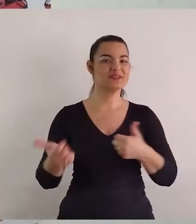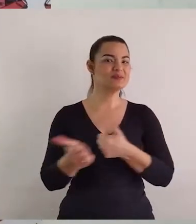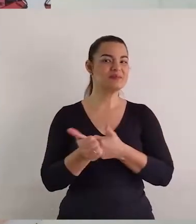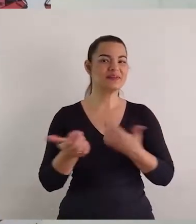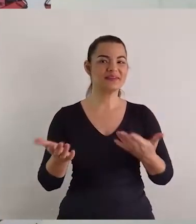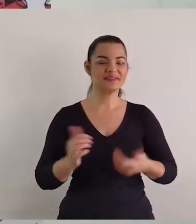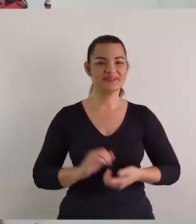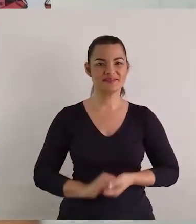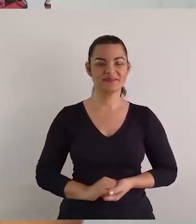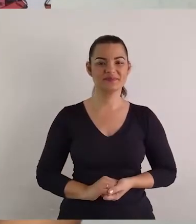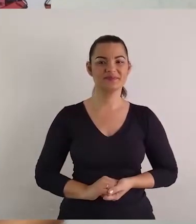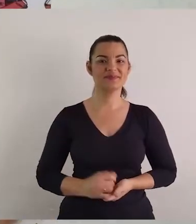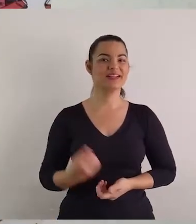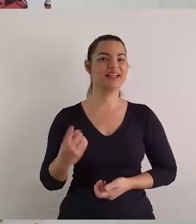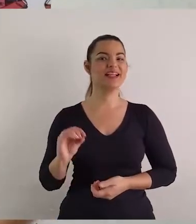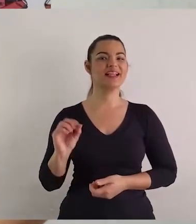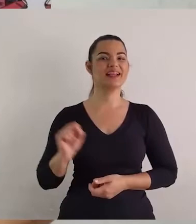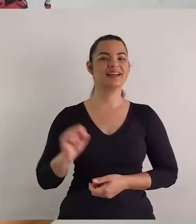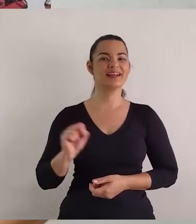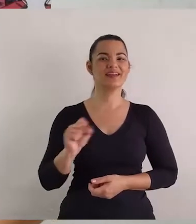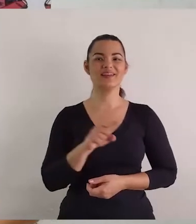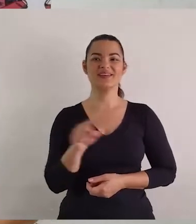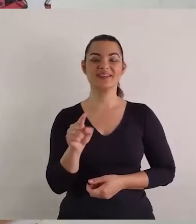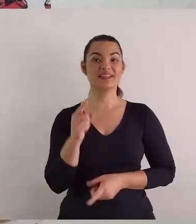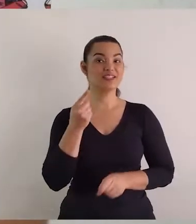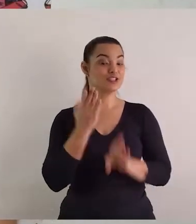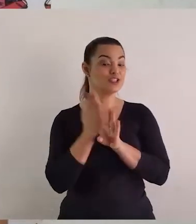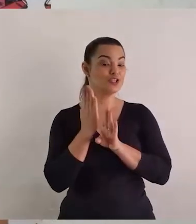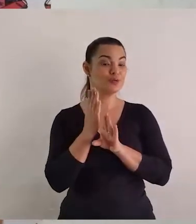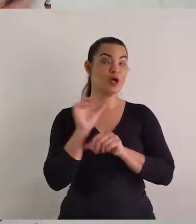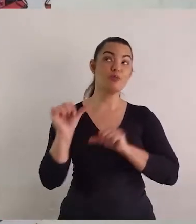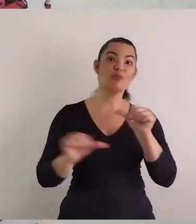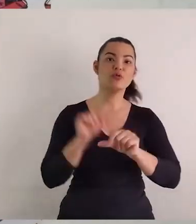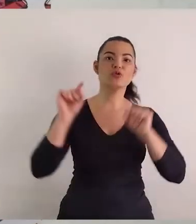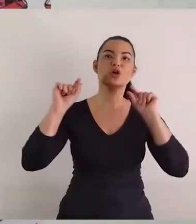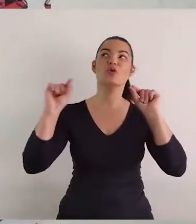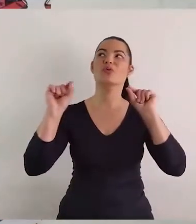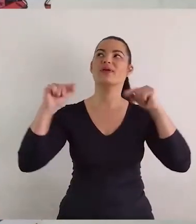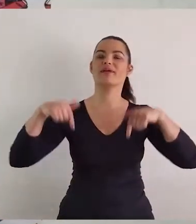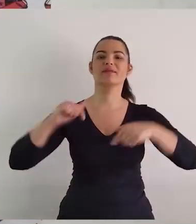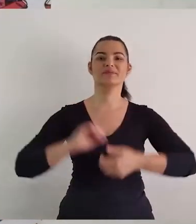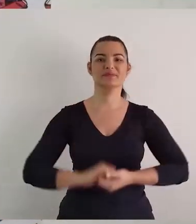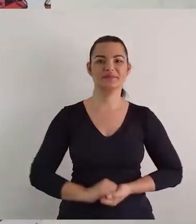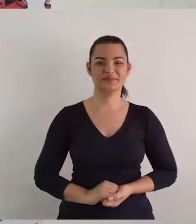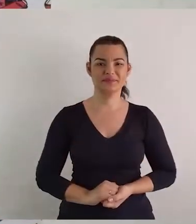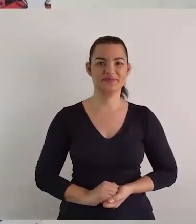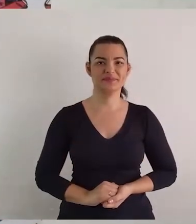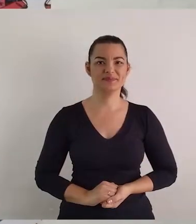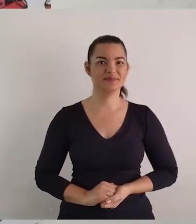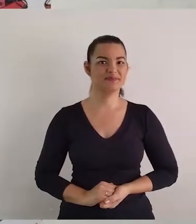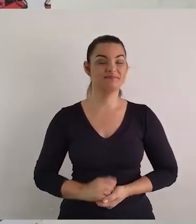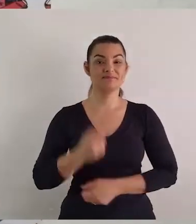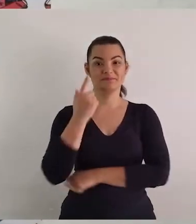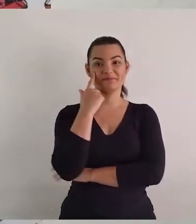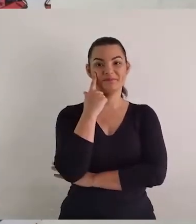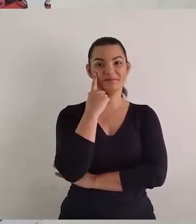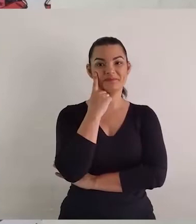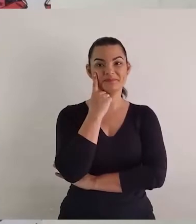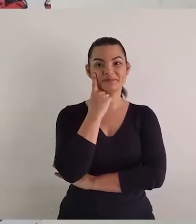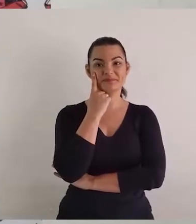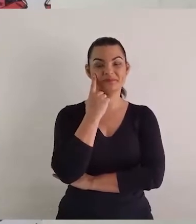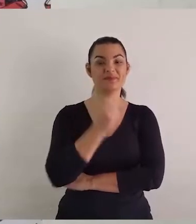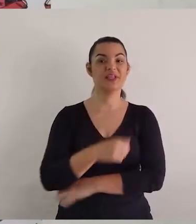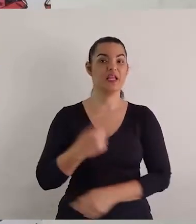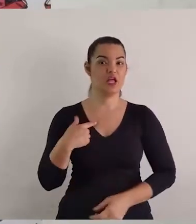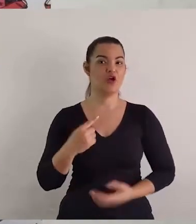volta? 10 segundos para você descobrir o que mudou por aqui. Vamos lá.